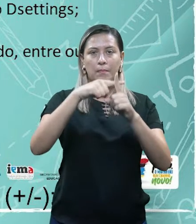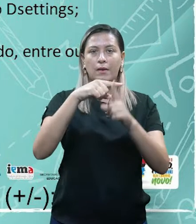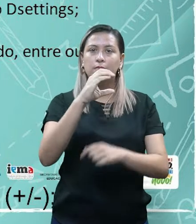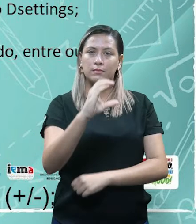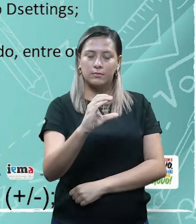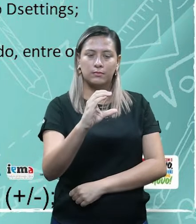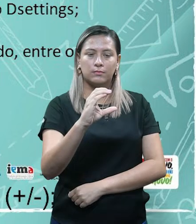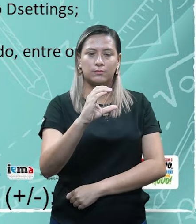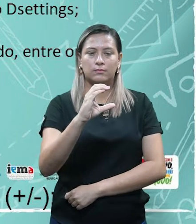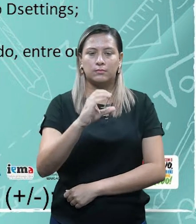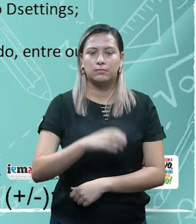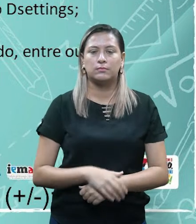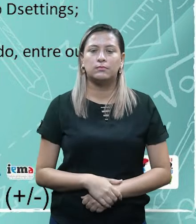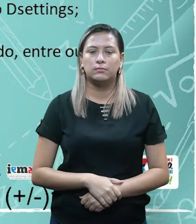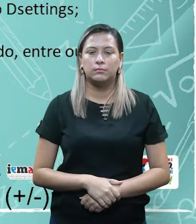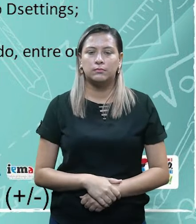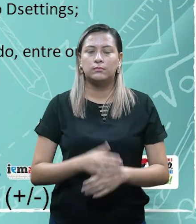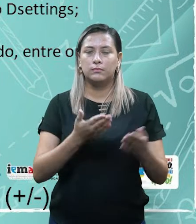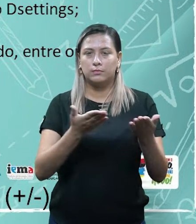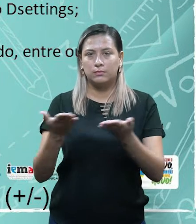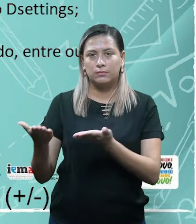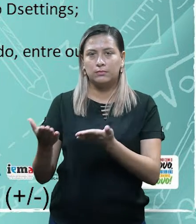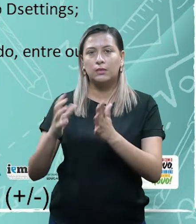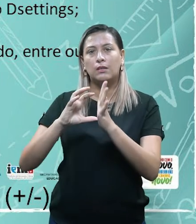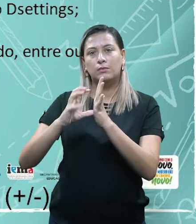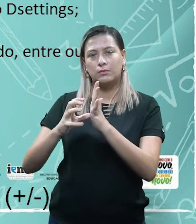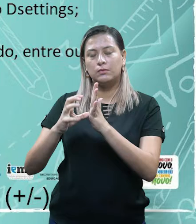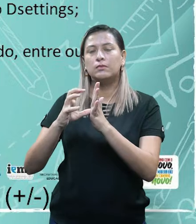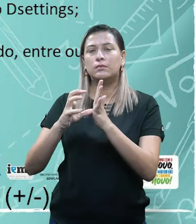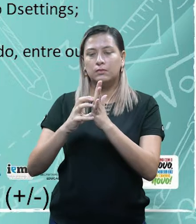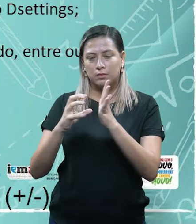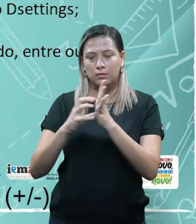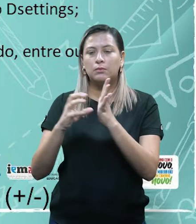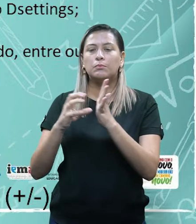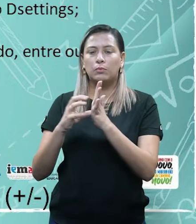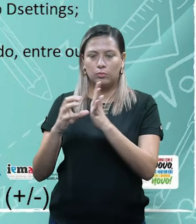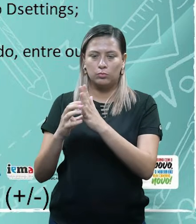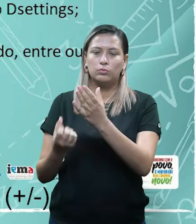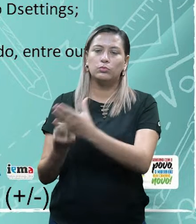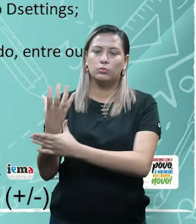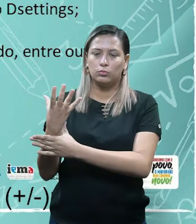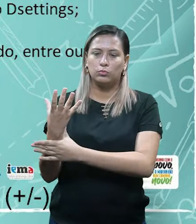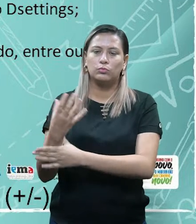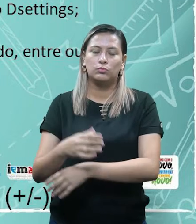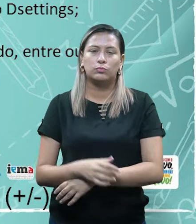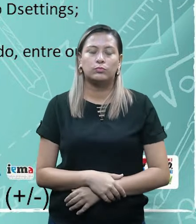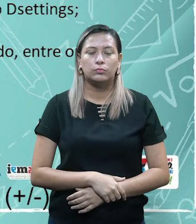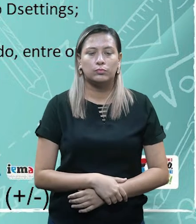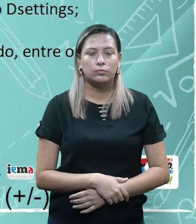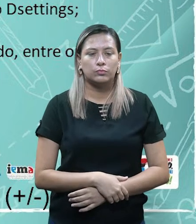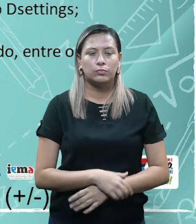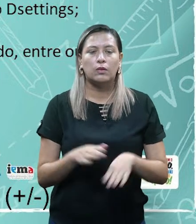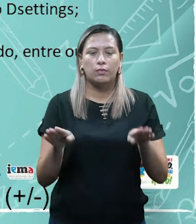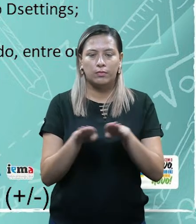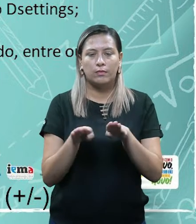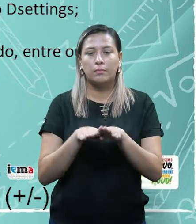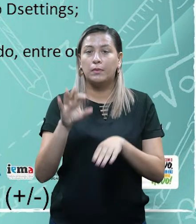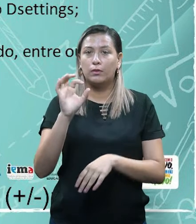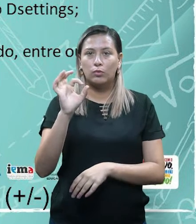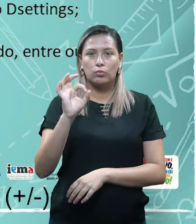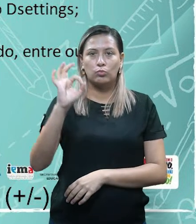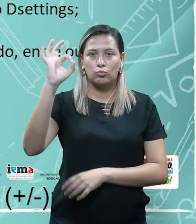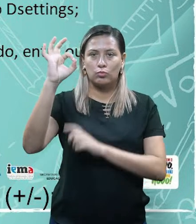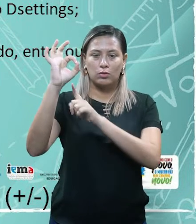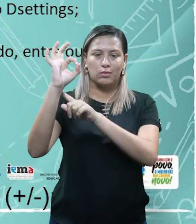ele vai e te dá o símbolo do diâmetro, né? Da mesma forma, o do grau, eu não tenho o do grau. Aí